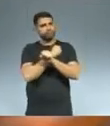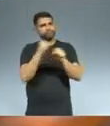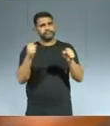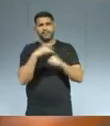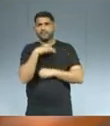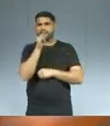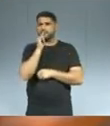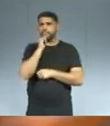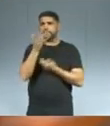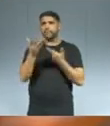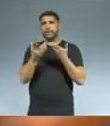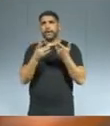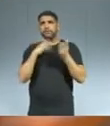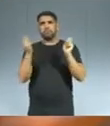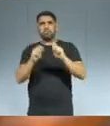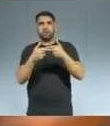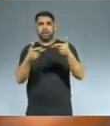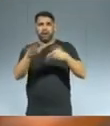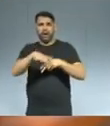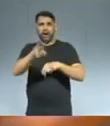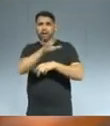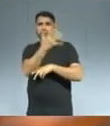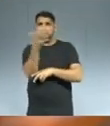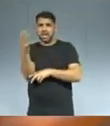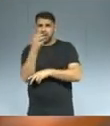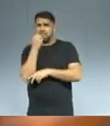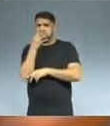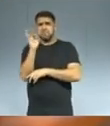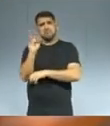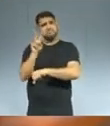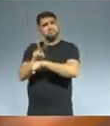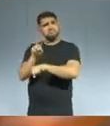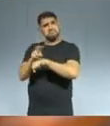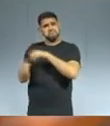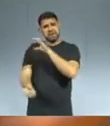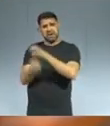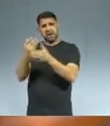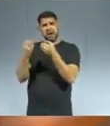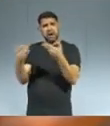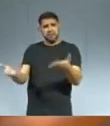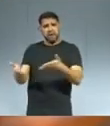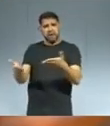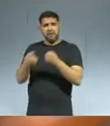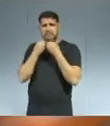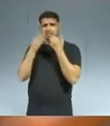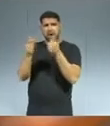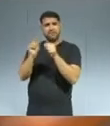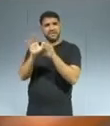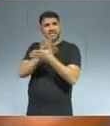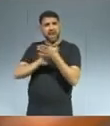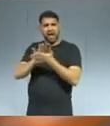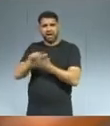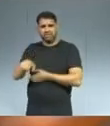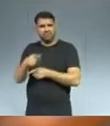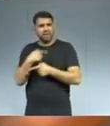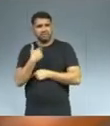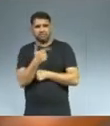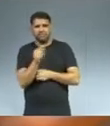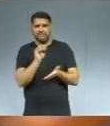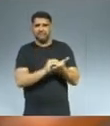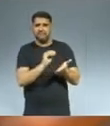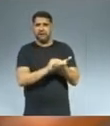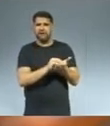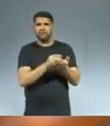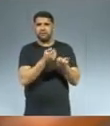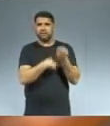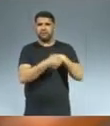a nossa por exemplo a gente pode ter o aspecto ambiental muito bem construído bom agora que a gente não faz mais nada mas a gente não